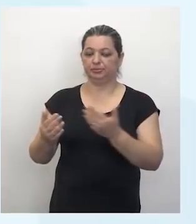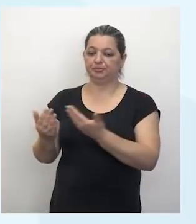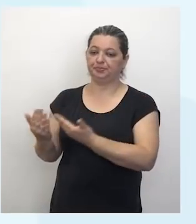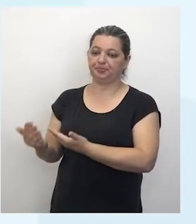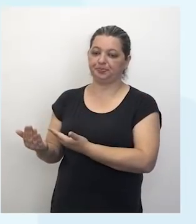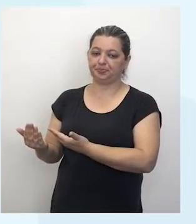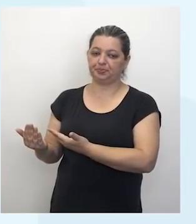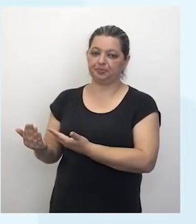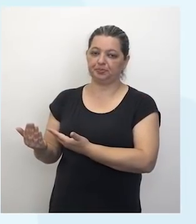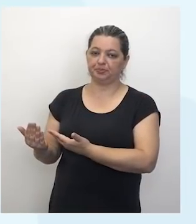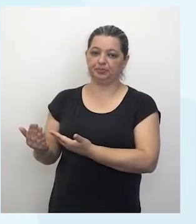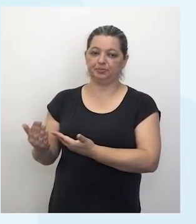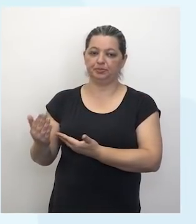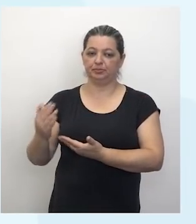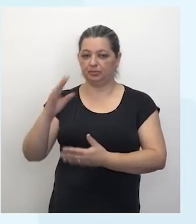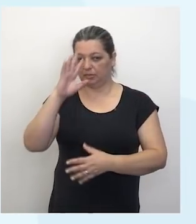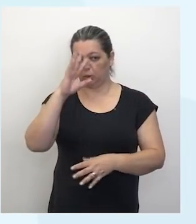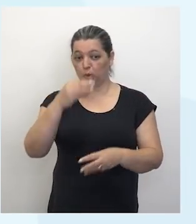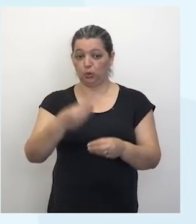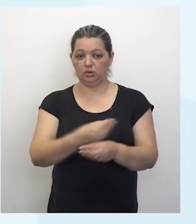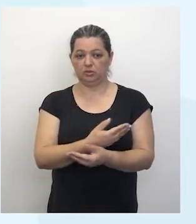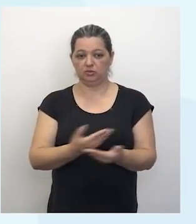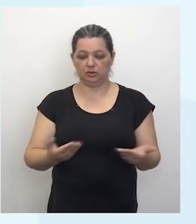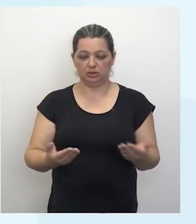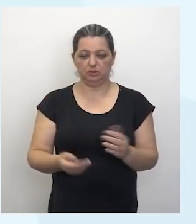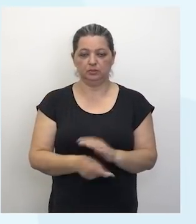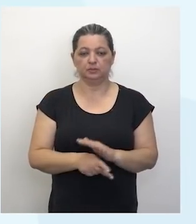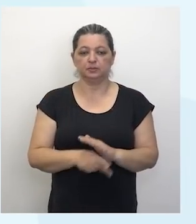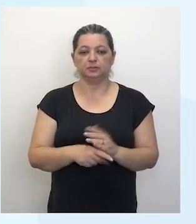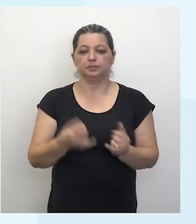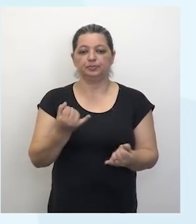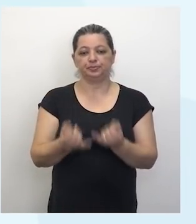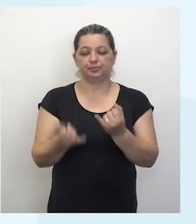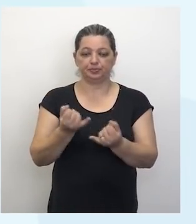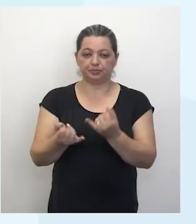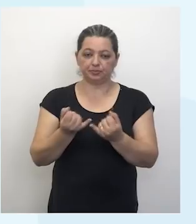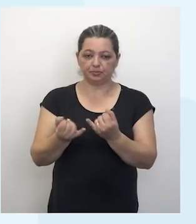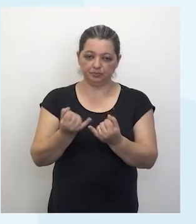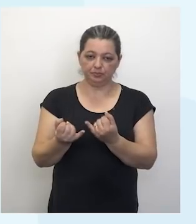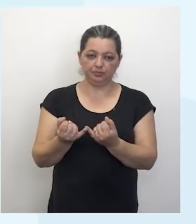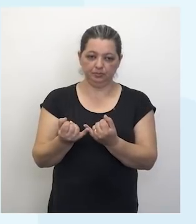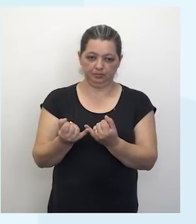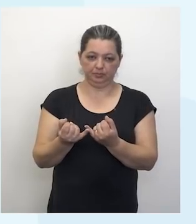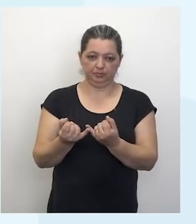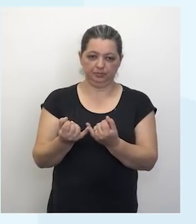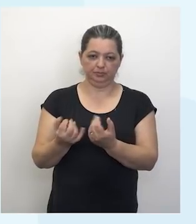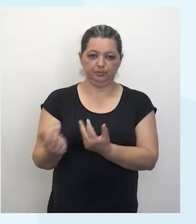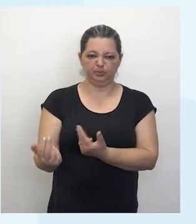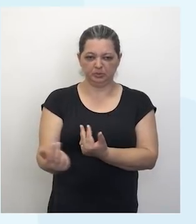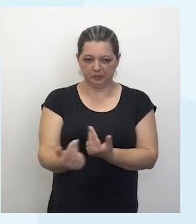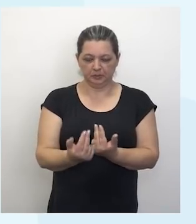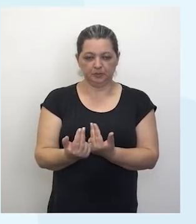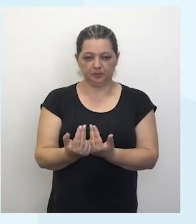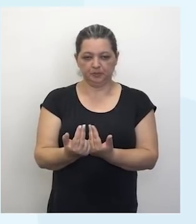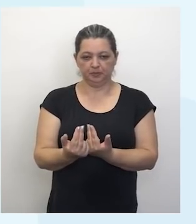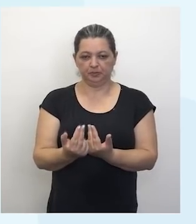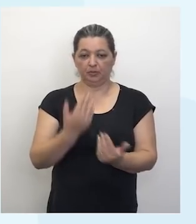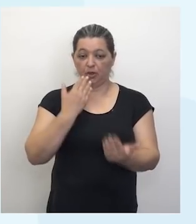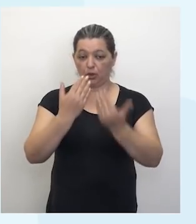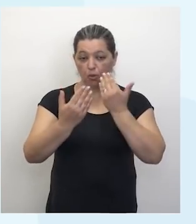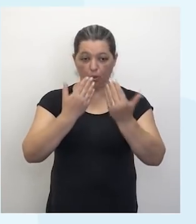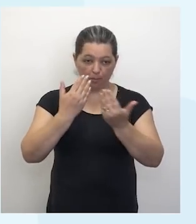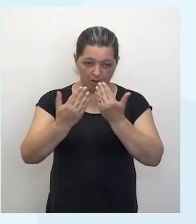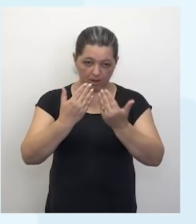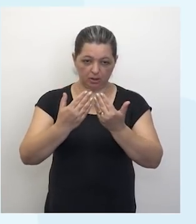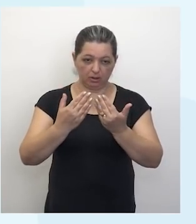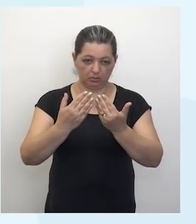esta conclusão para vocês, ó. A razão de semelhança, as razões de semelhança são iguais quando